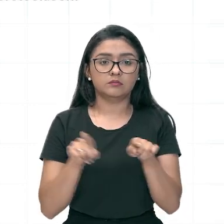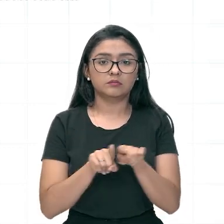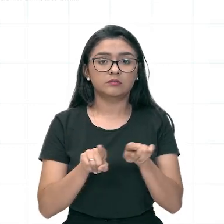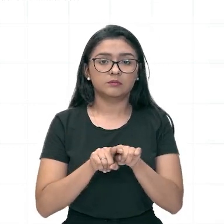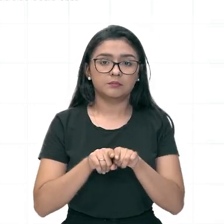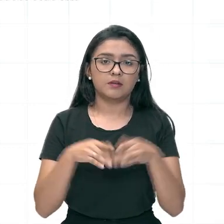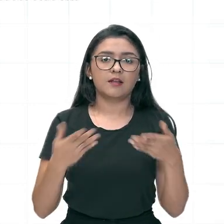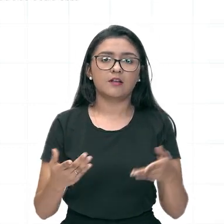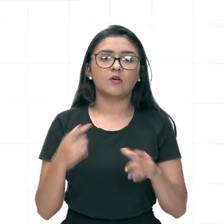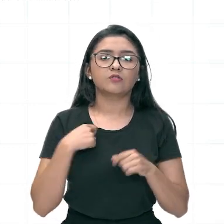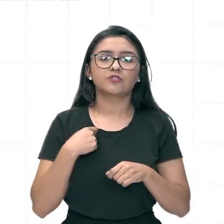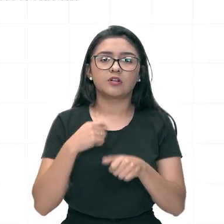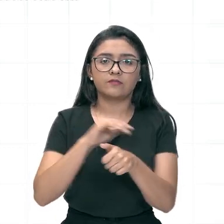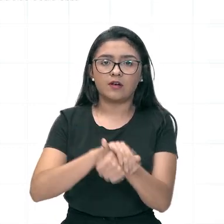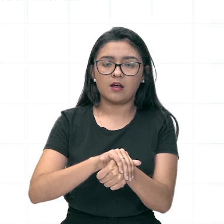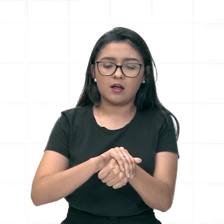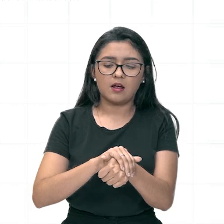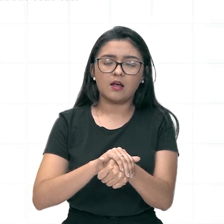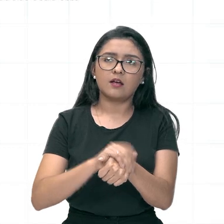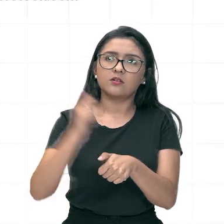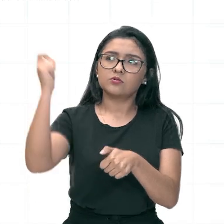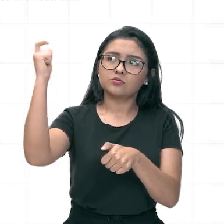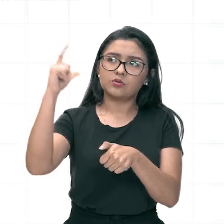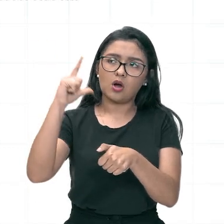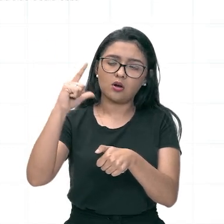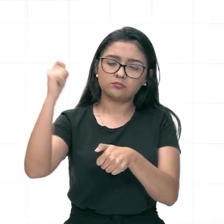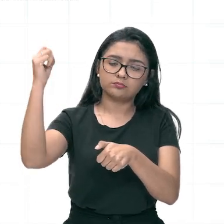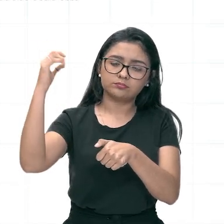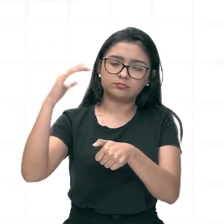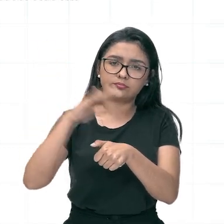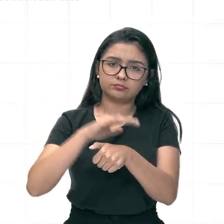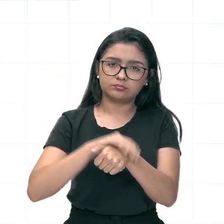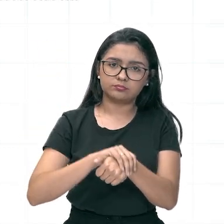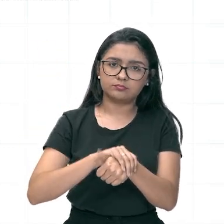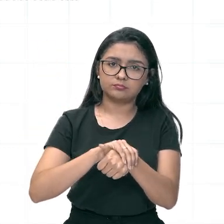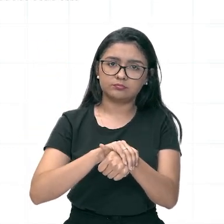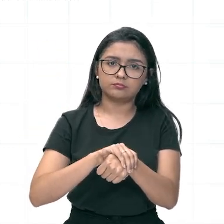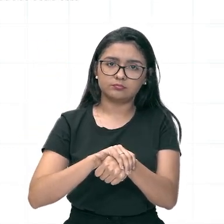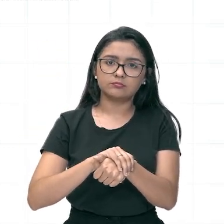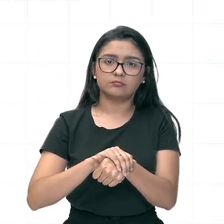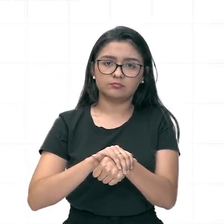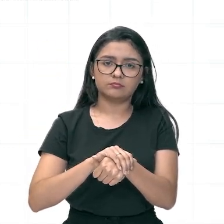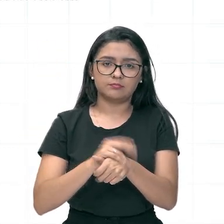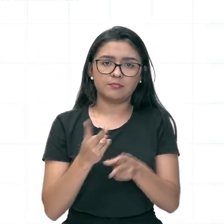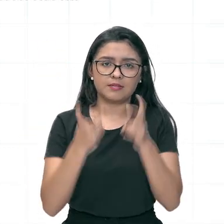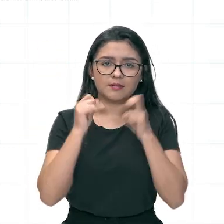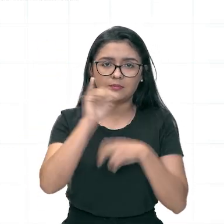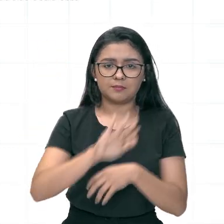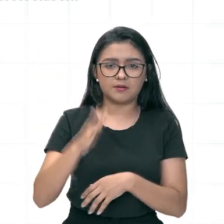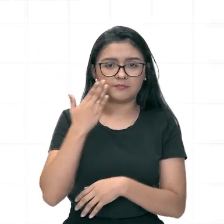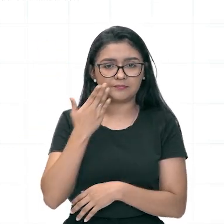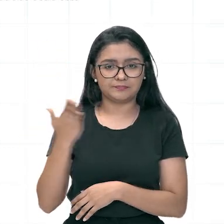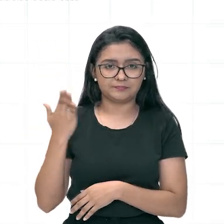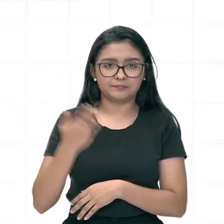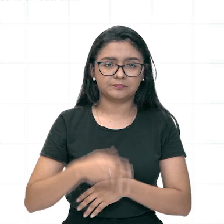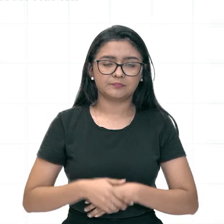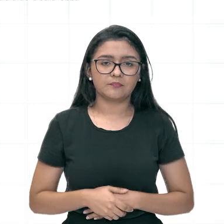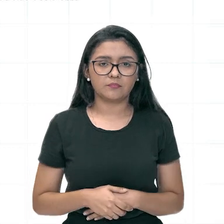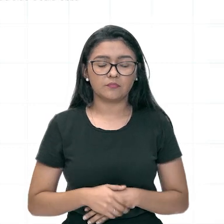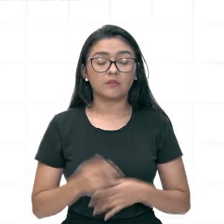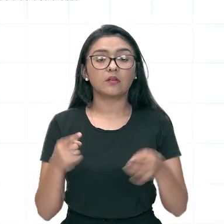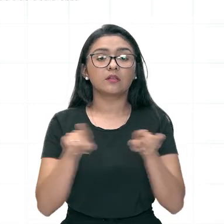estar tomando um banho de sol, né? Ele vai estar ali paradinho, exposto ao sol, fora da água, como a gente está visualizando ali, tomando um